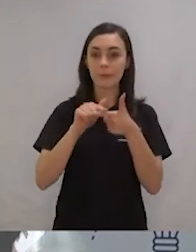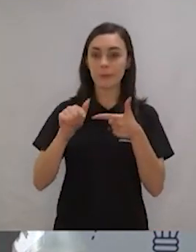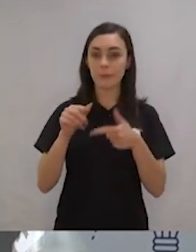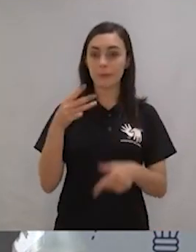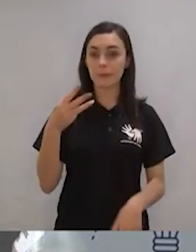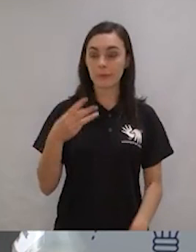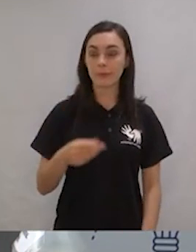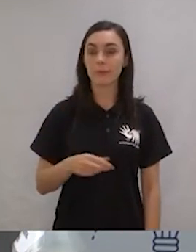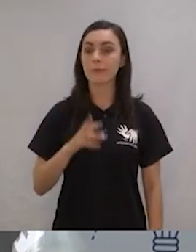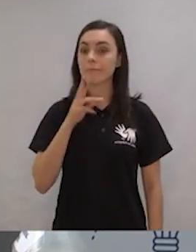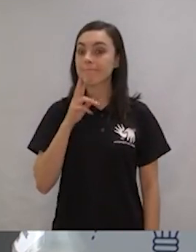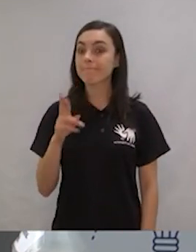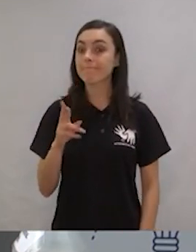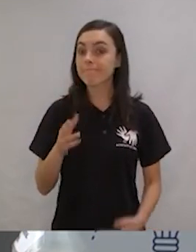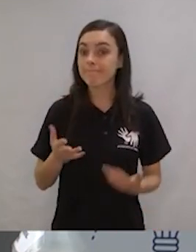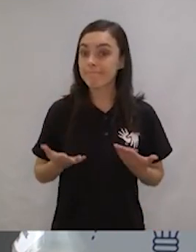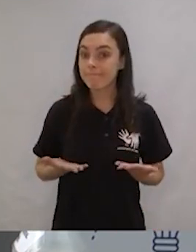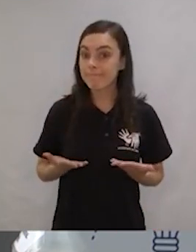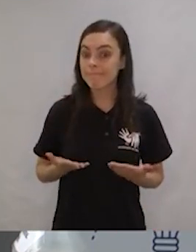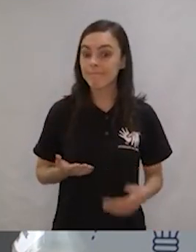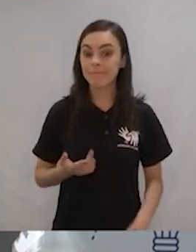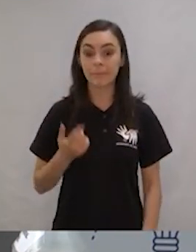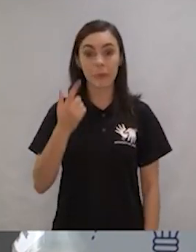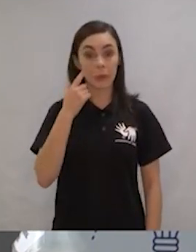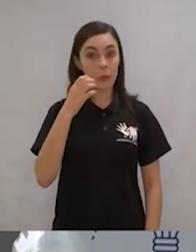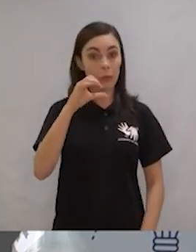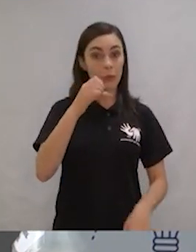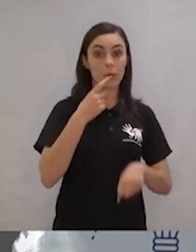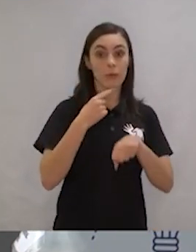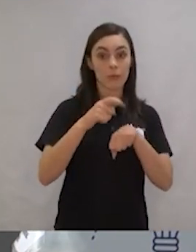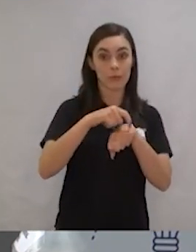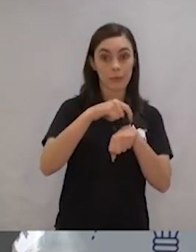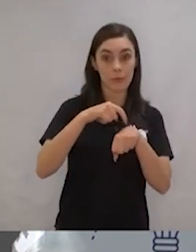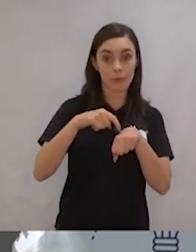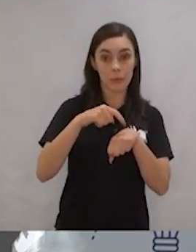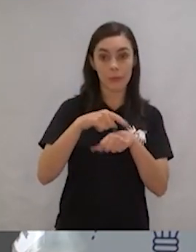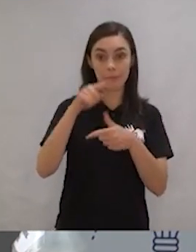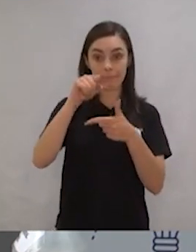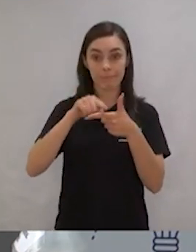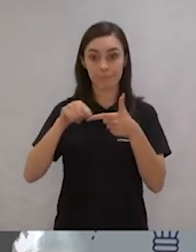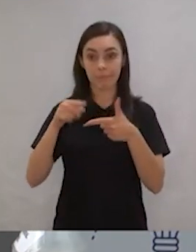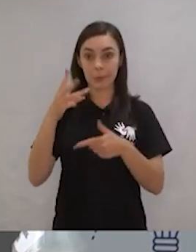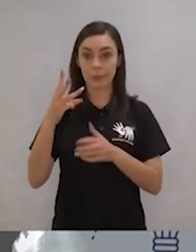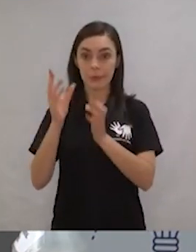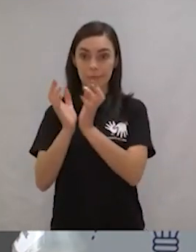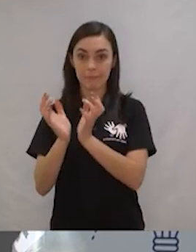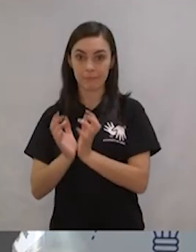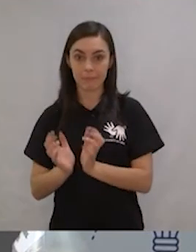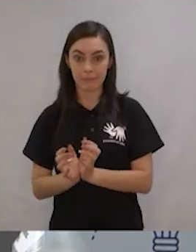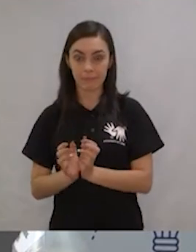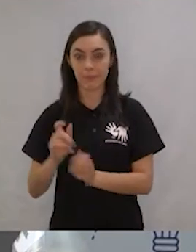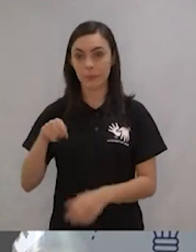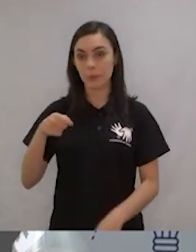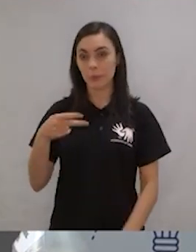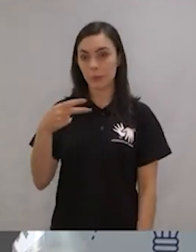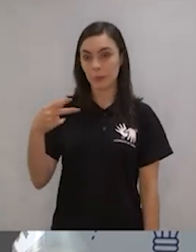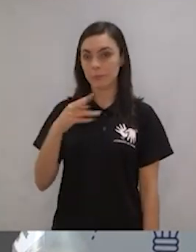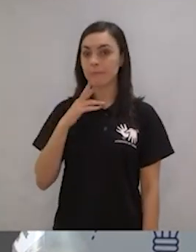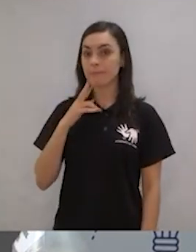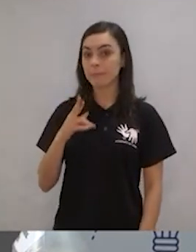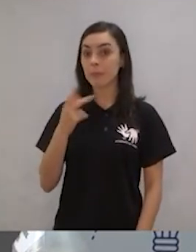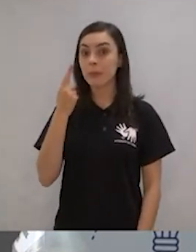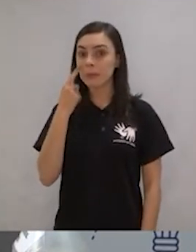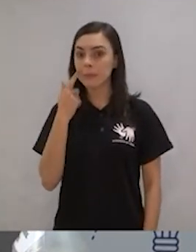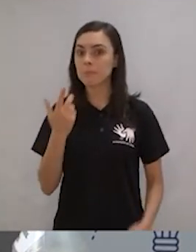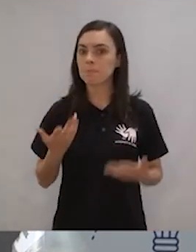9 divididos por 3 é igual a 9 morangos divididos por 3 cestas. Sinal do igual, 3